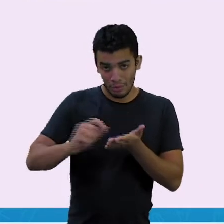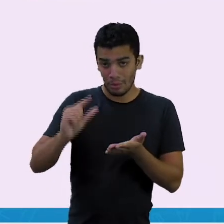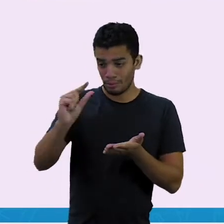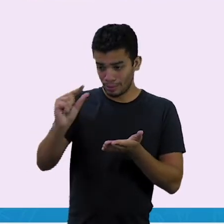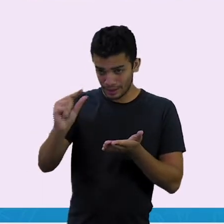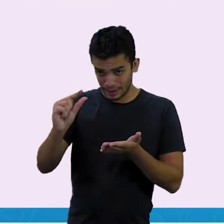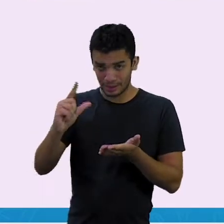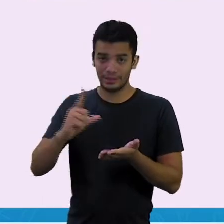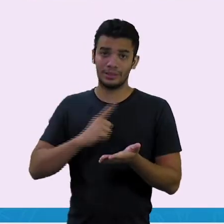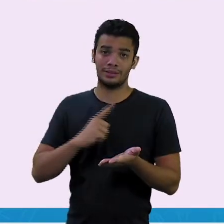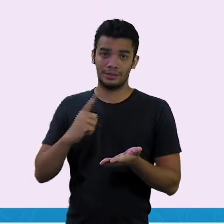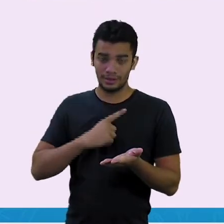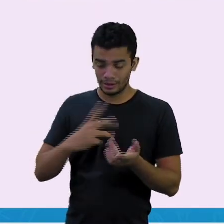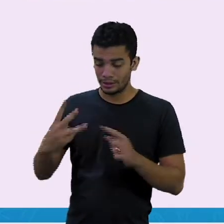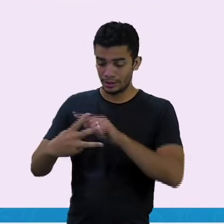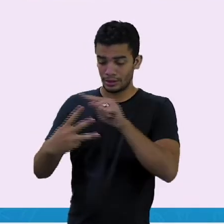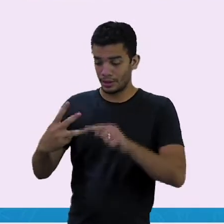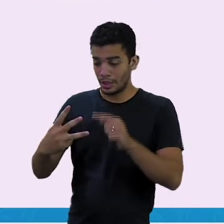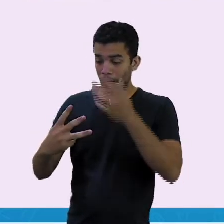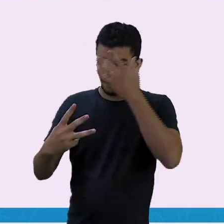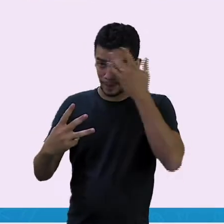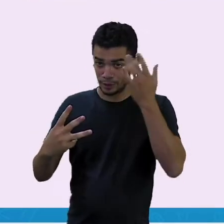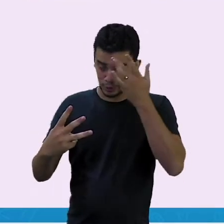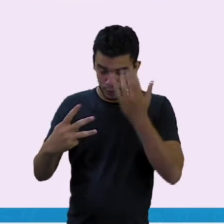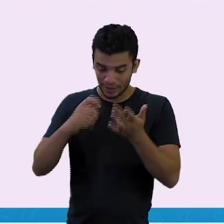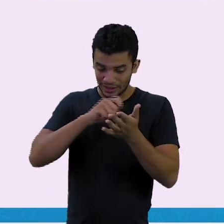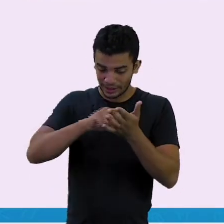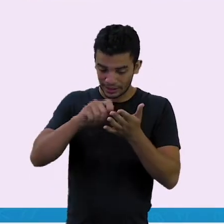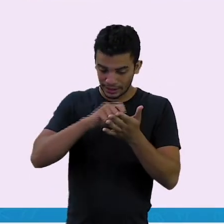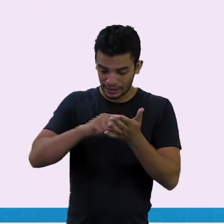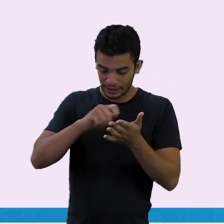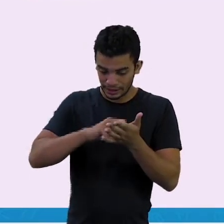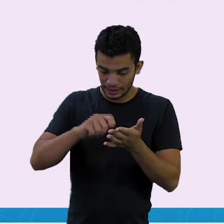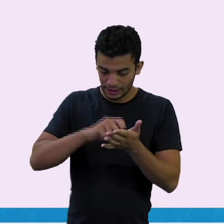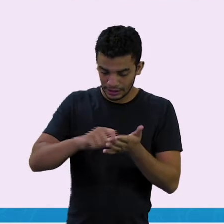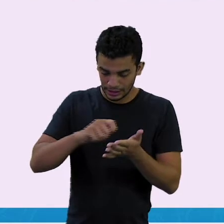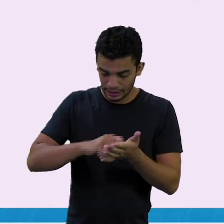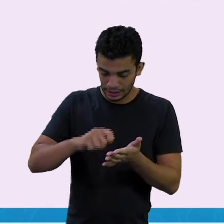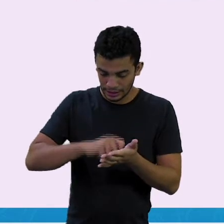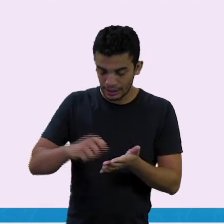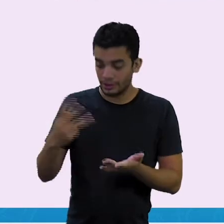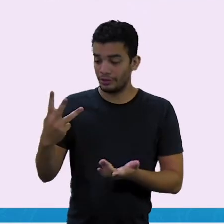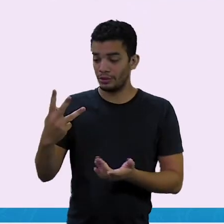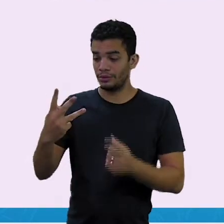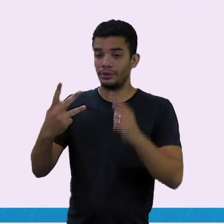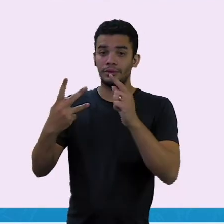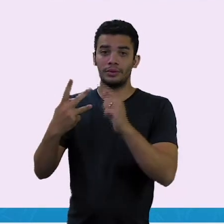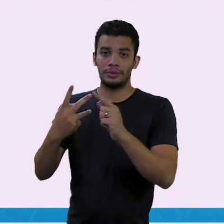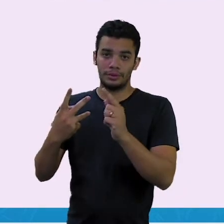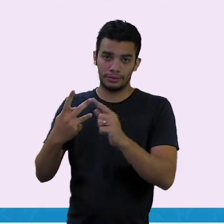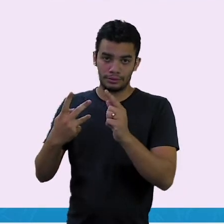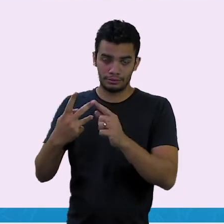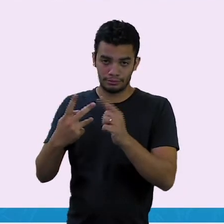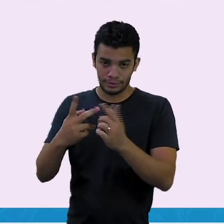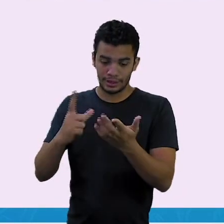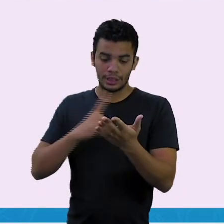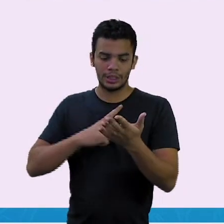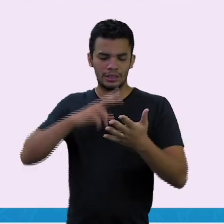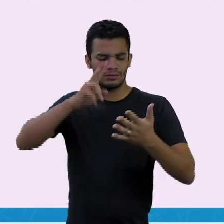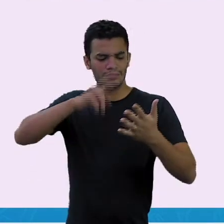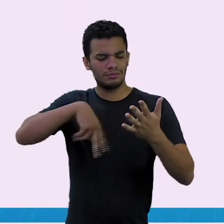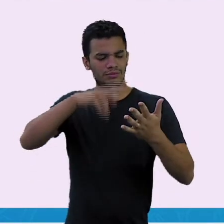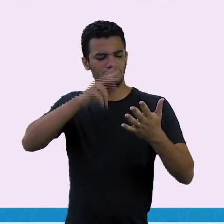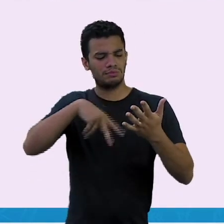vai ter o destinatário, que é para quem eu estou escrevendo aquele bilhete, a mensagem